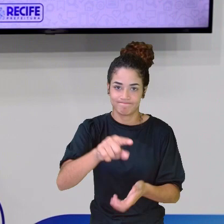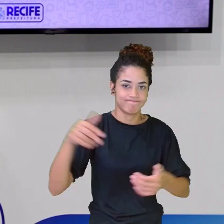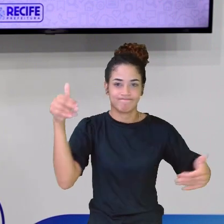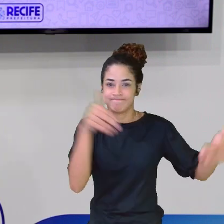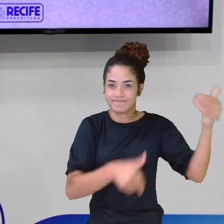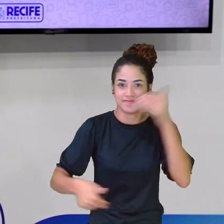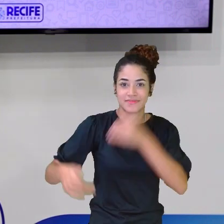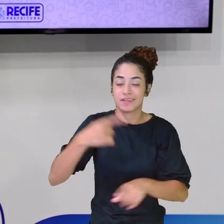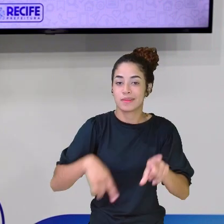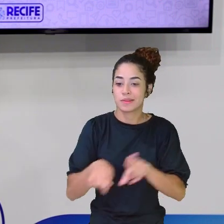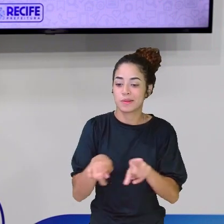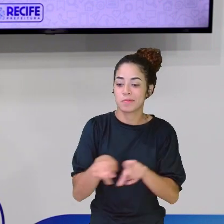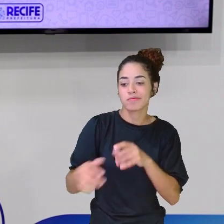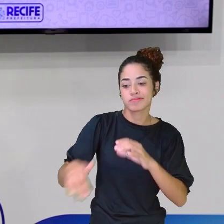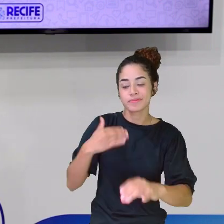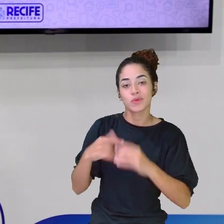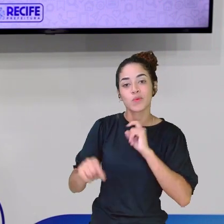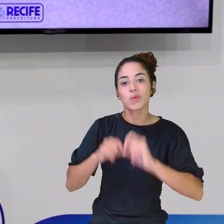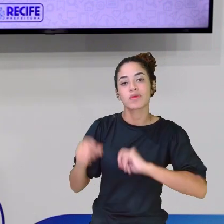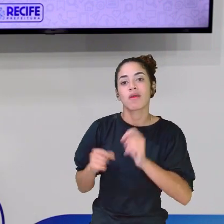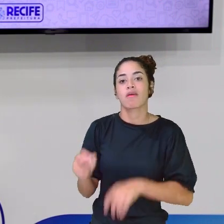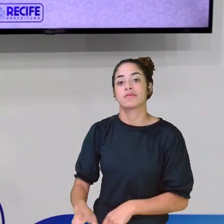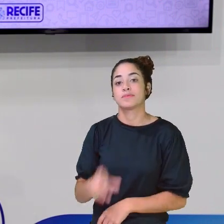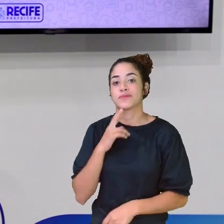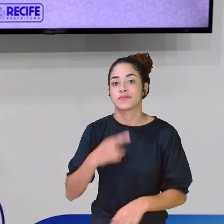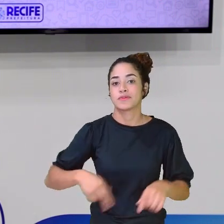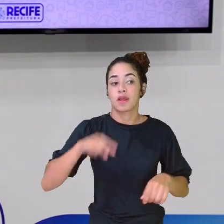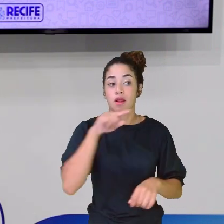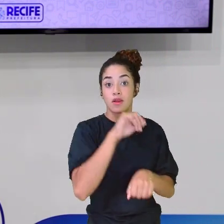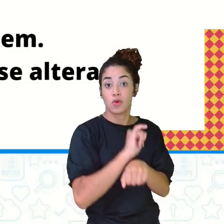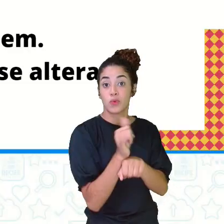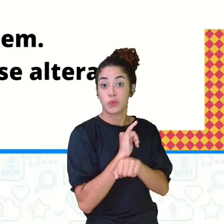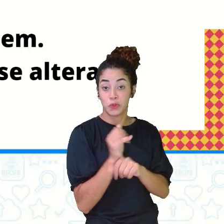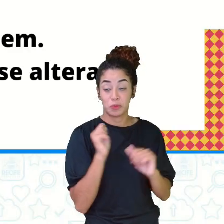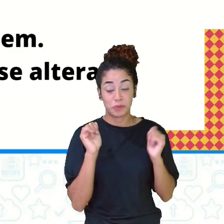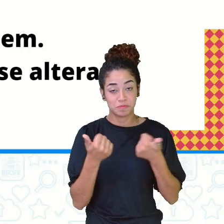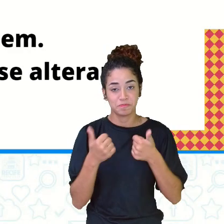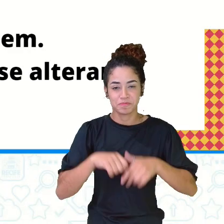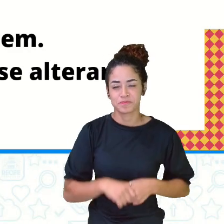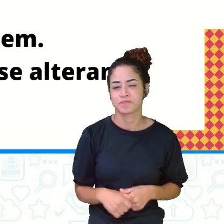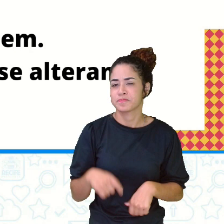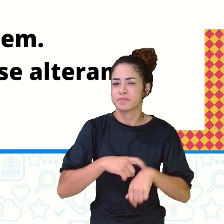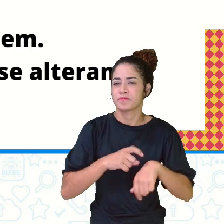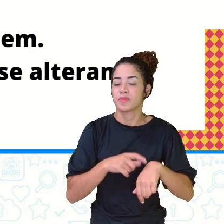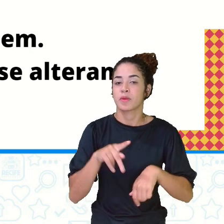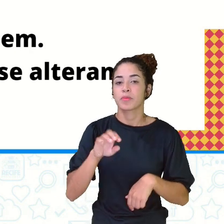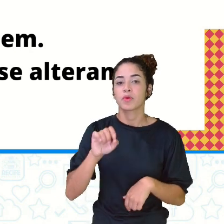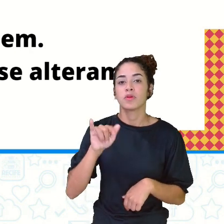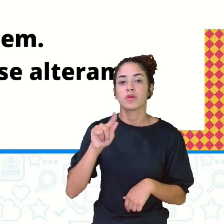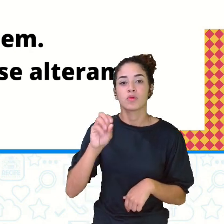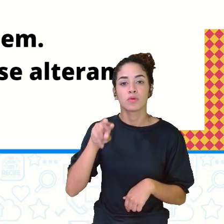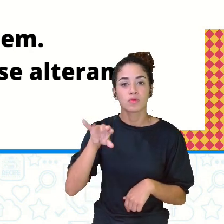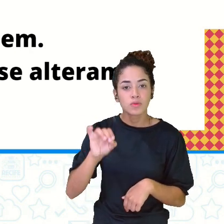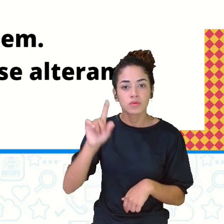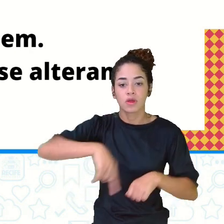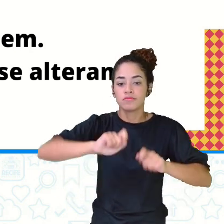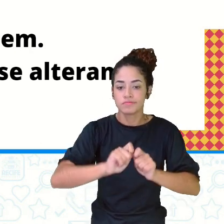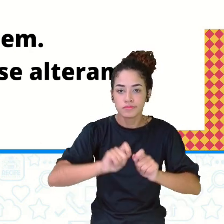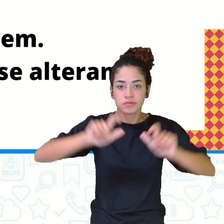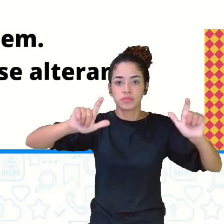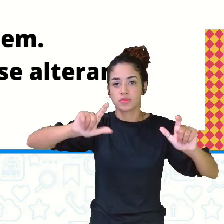participando e mandando a resposta no YouTube, tá? Quando um polígono é ampliado,